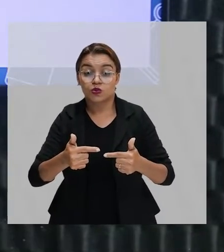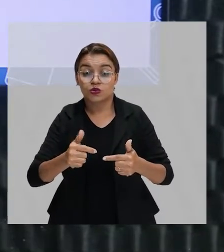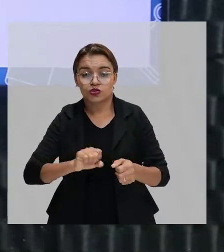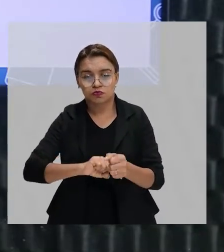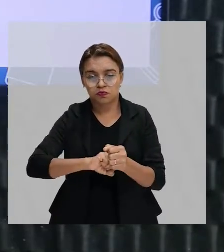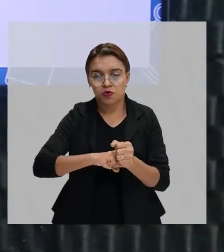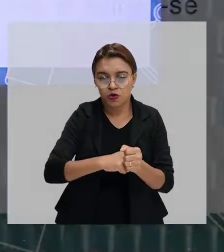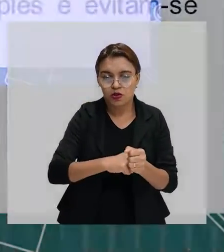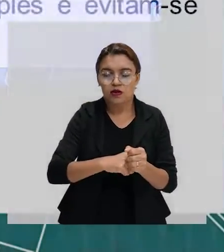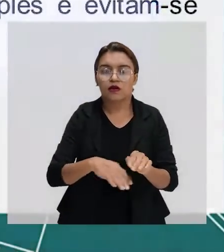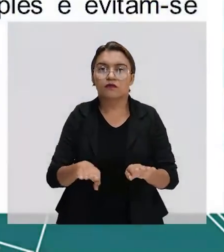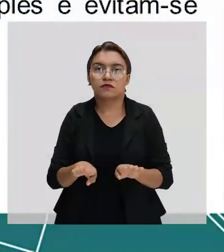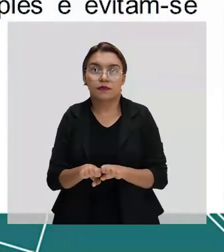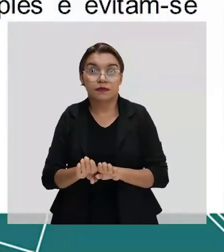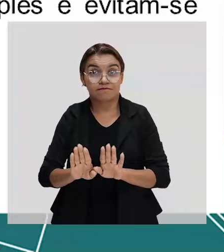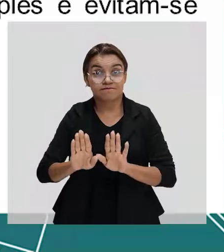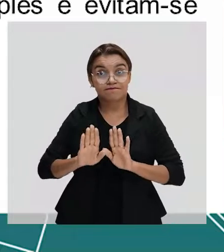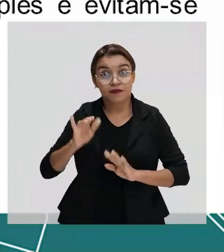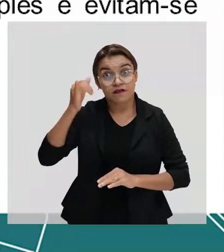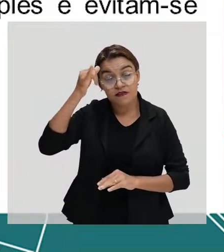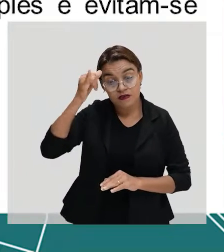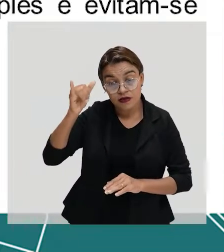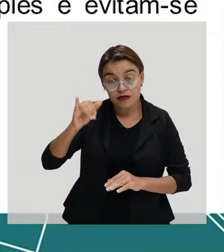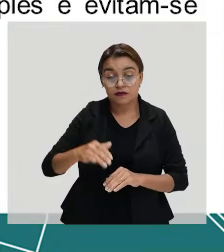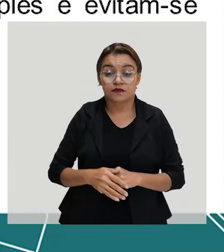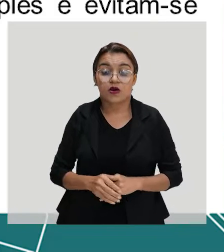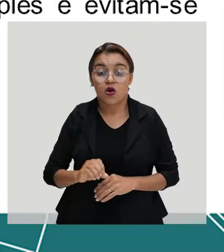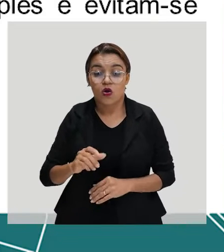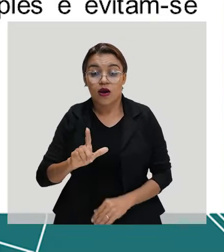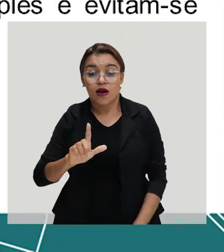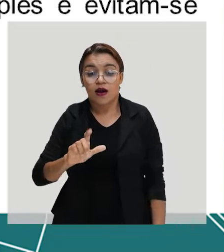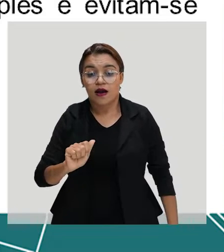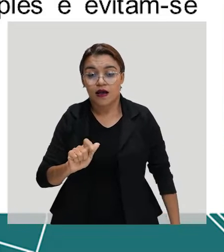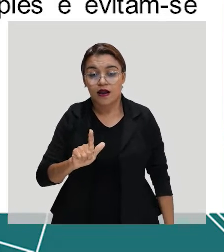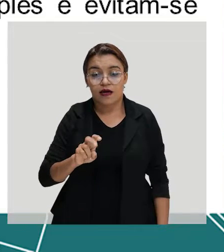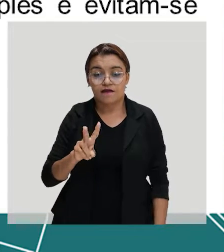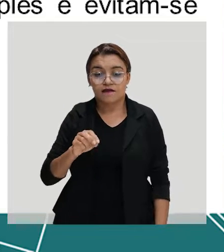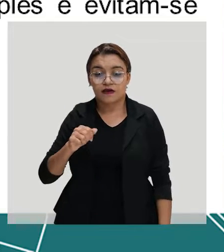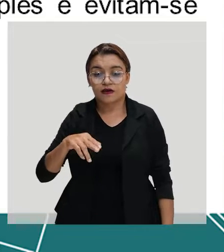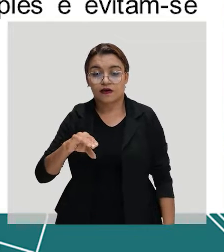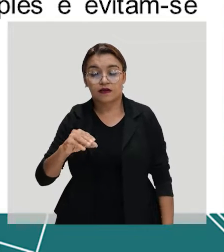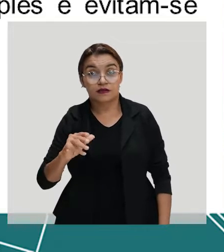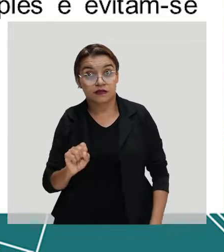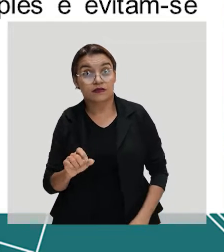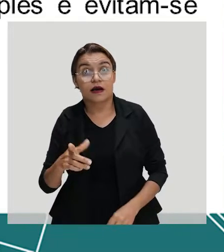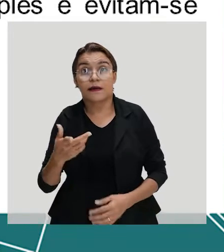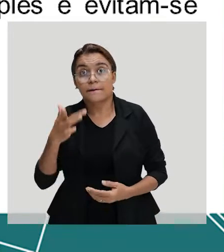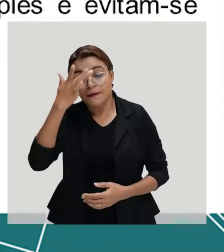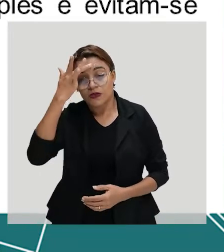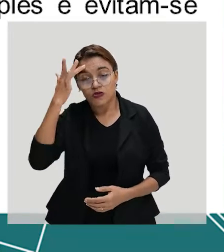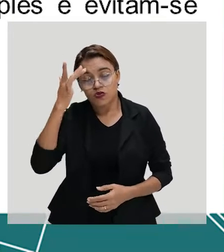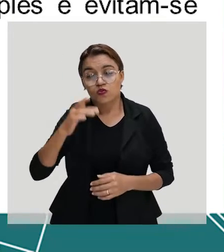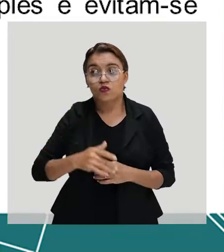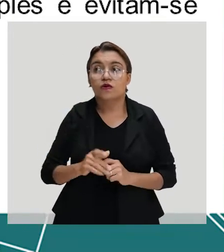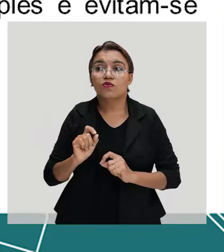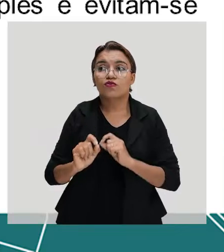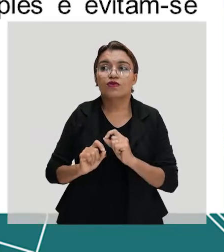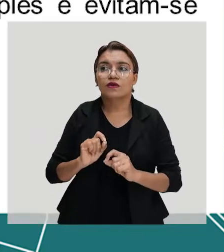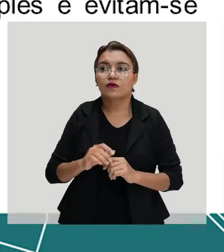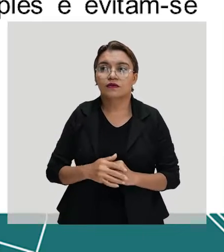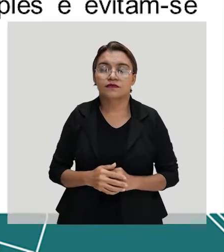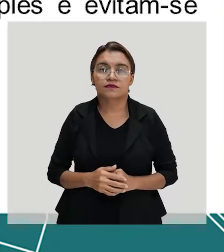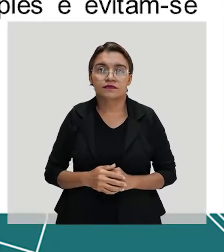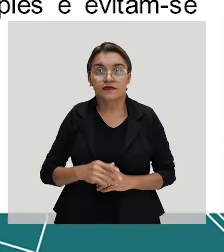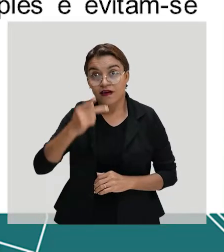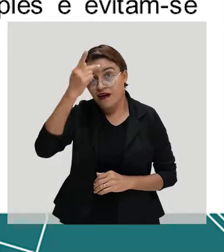de retenções ou de alavancas o indivíduo ele ele acontece o que